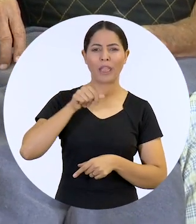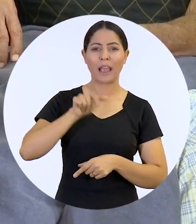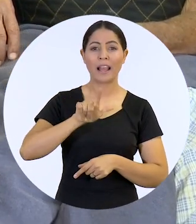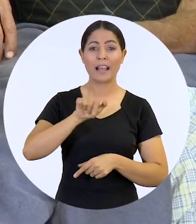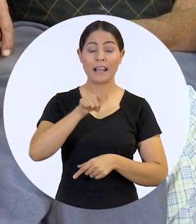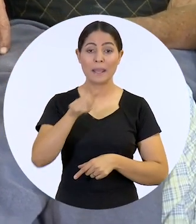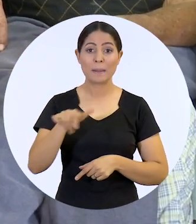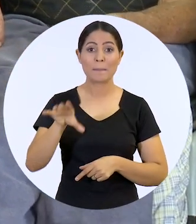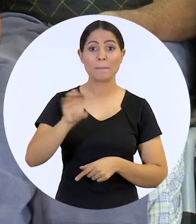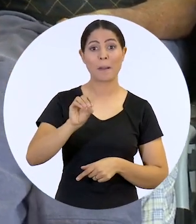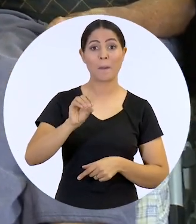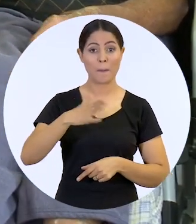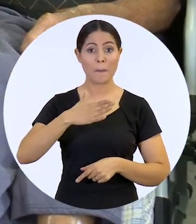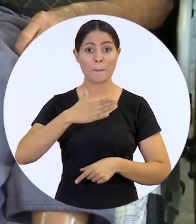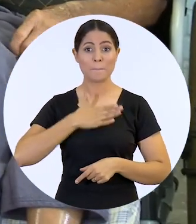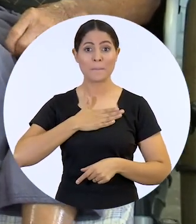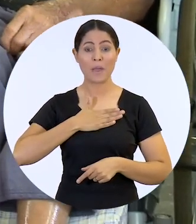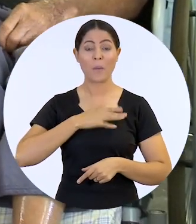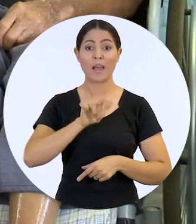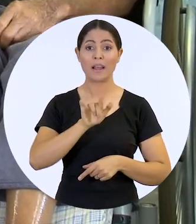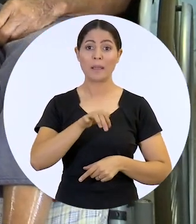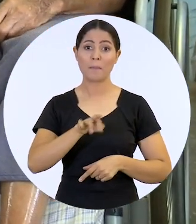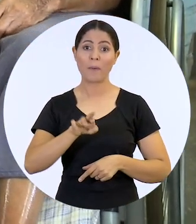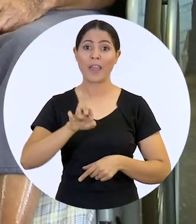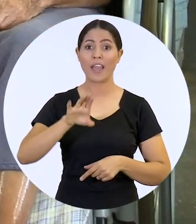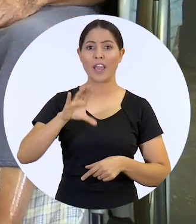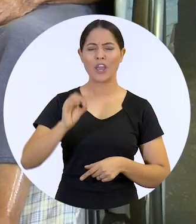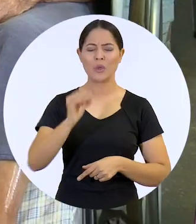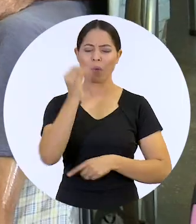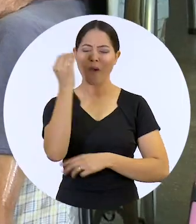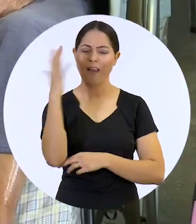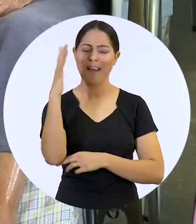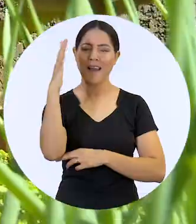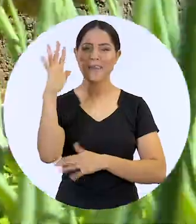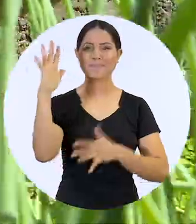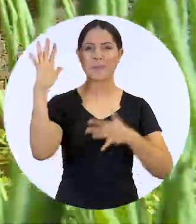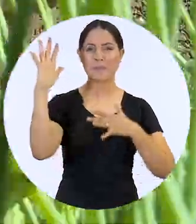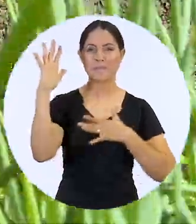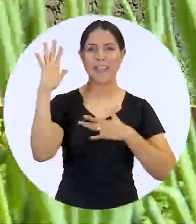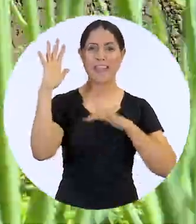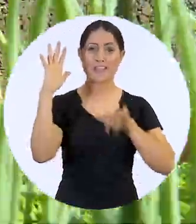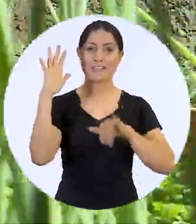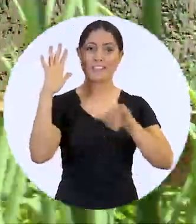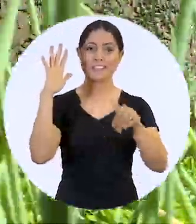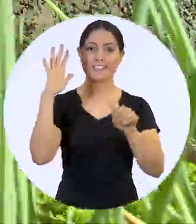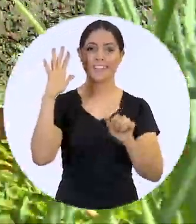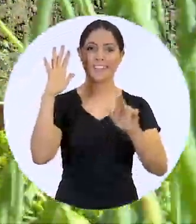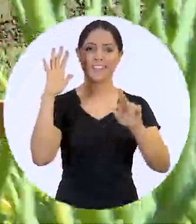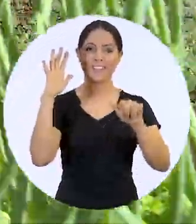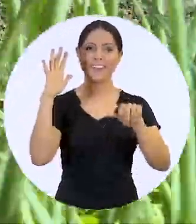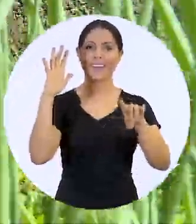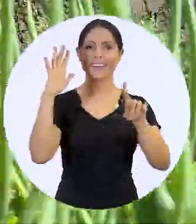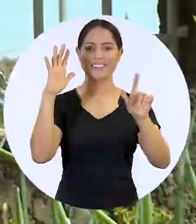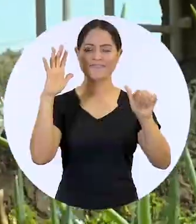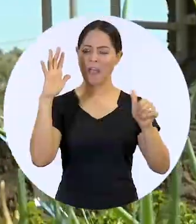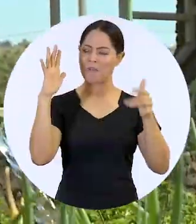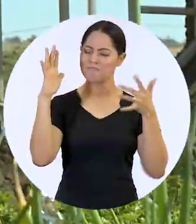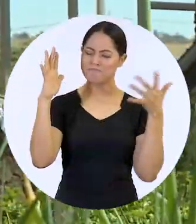Meu limão, meu limoeiro, meu pé,